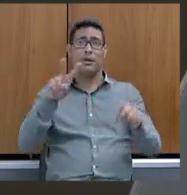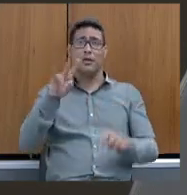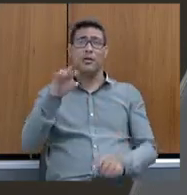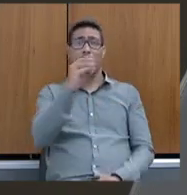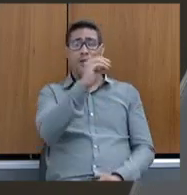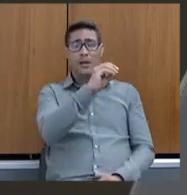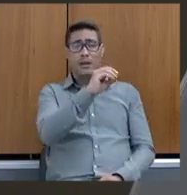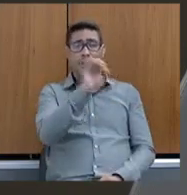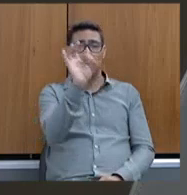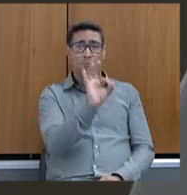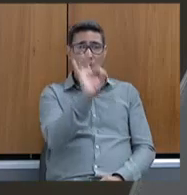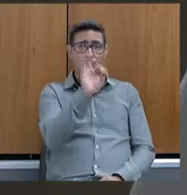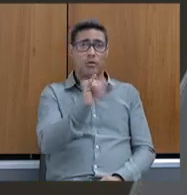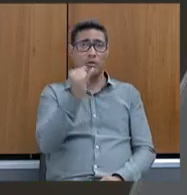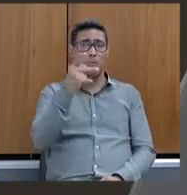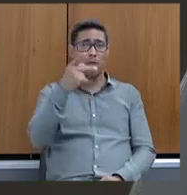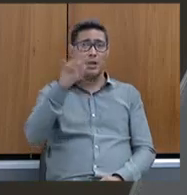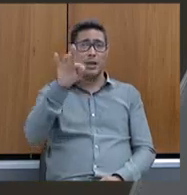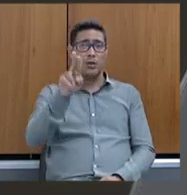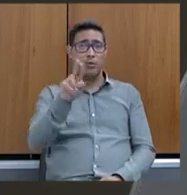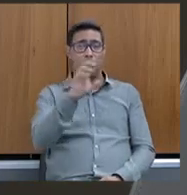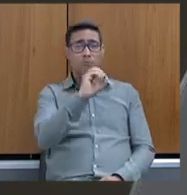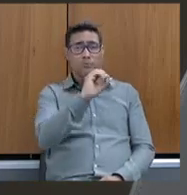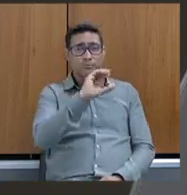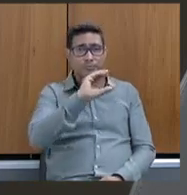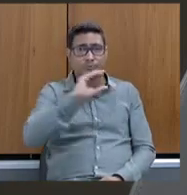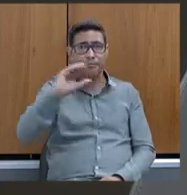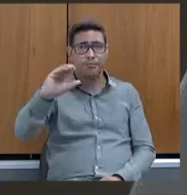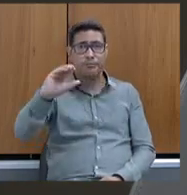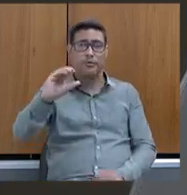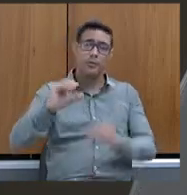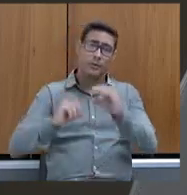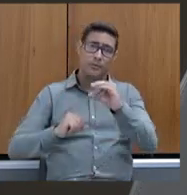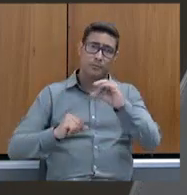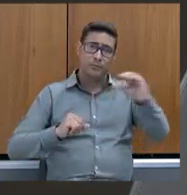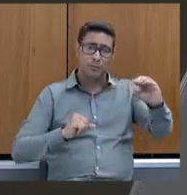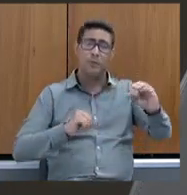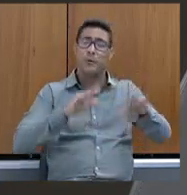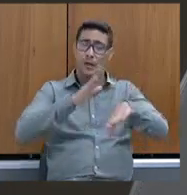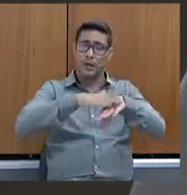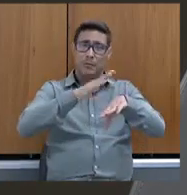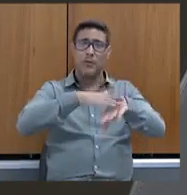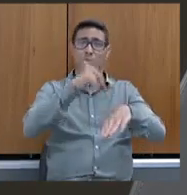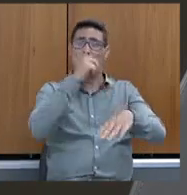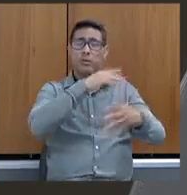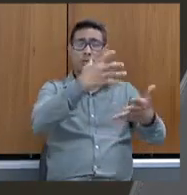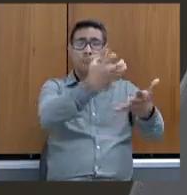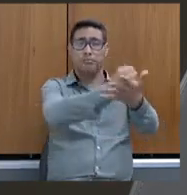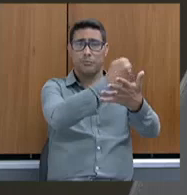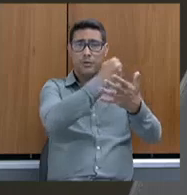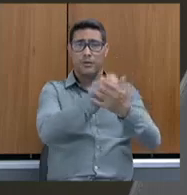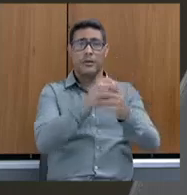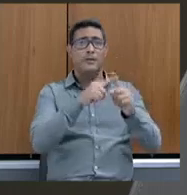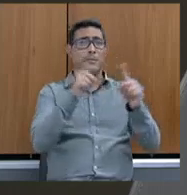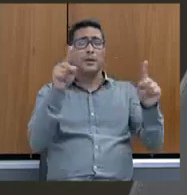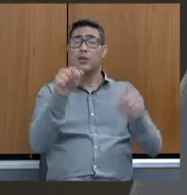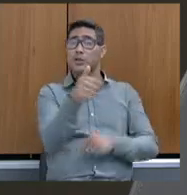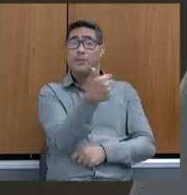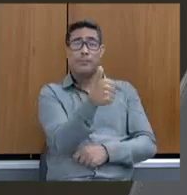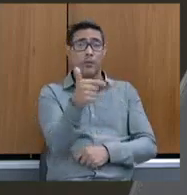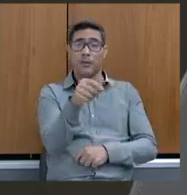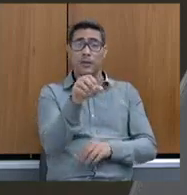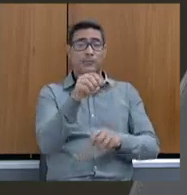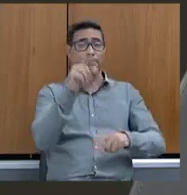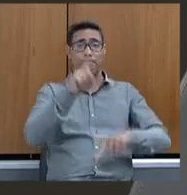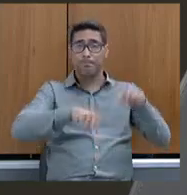para criar o fundo para que os grupos possam acessar os fazedores de Aço possam acessar esse recurso mas infelizmente nós não temos mecanismo para